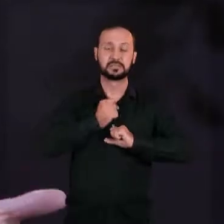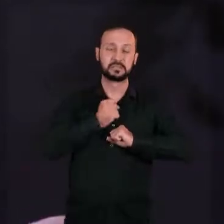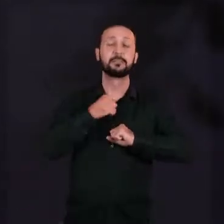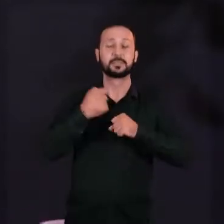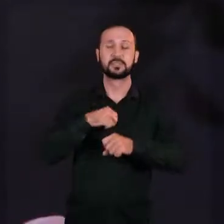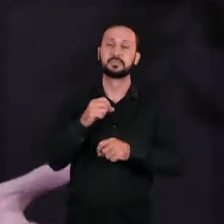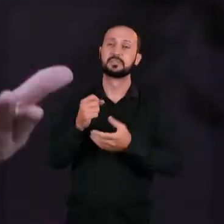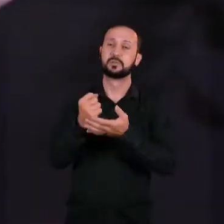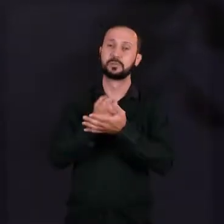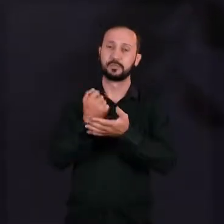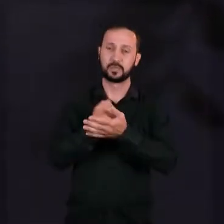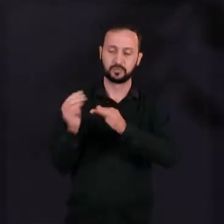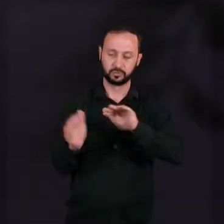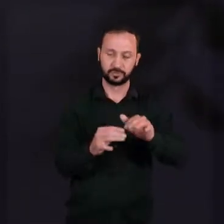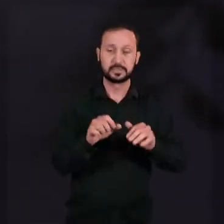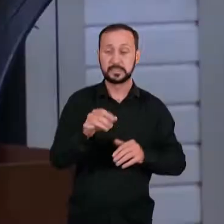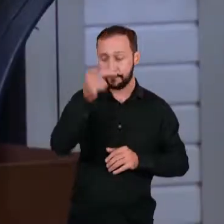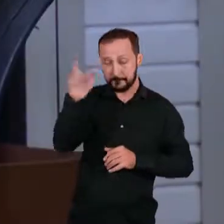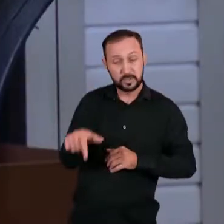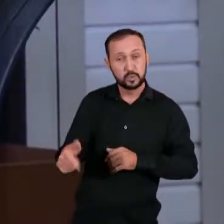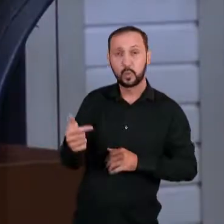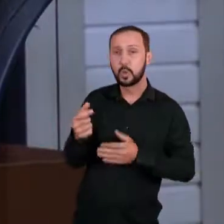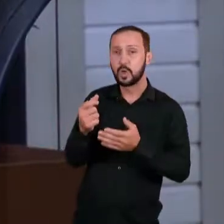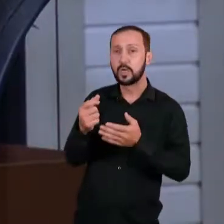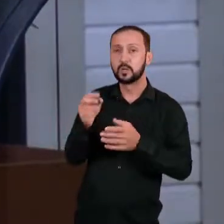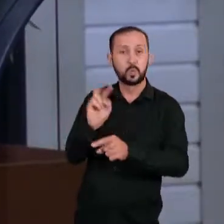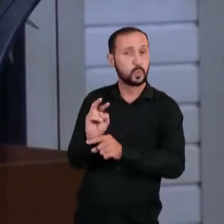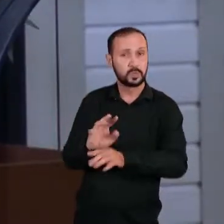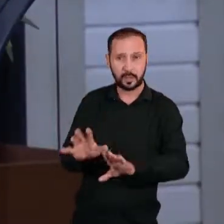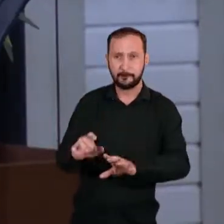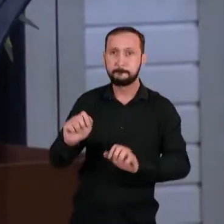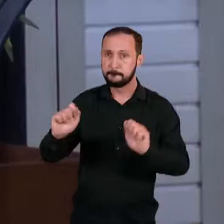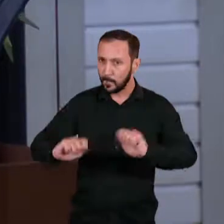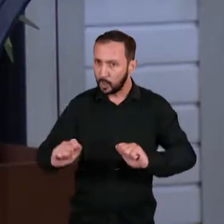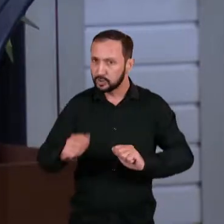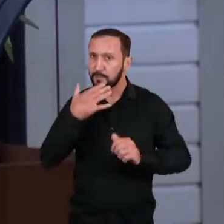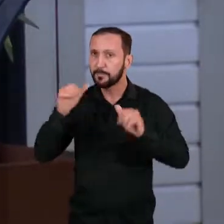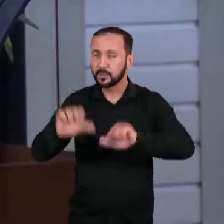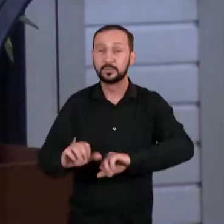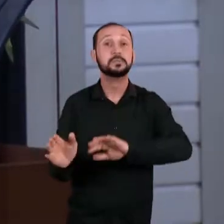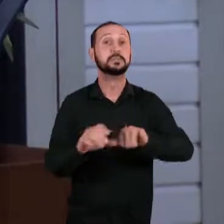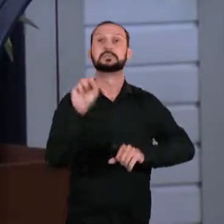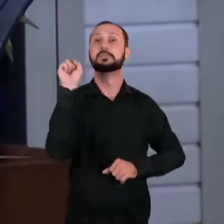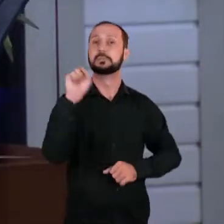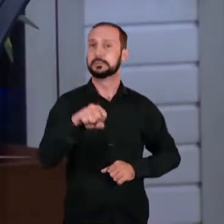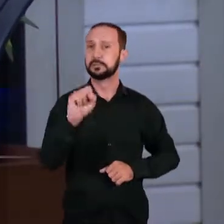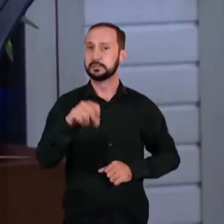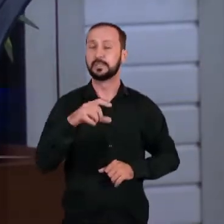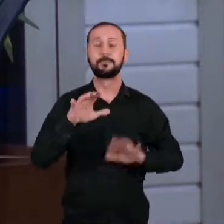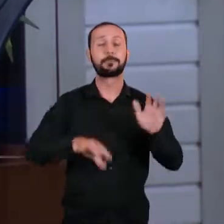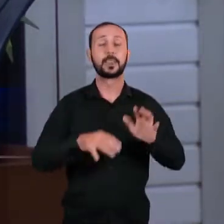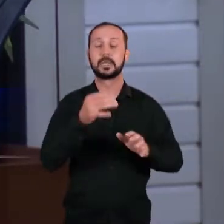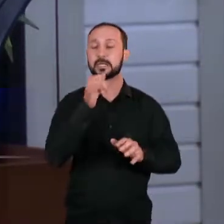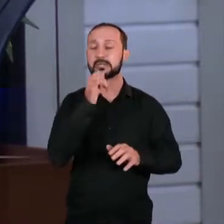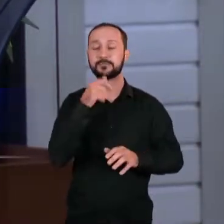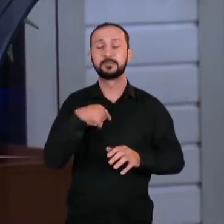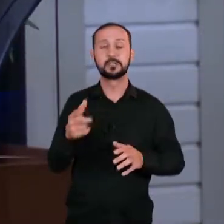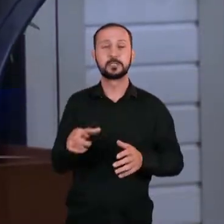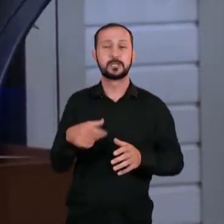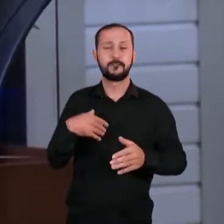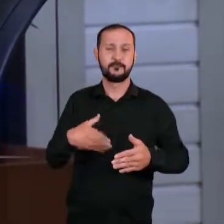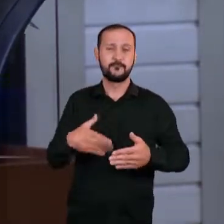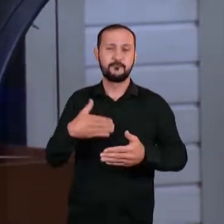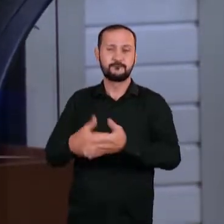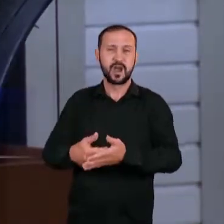Quem não trata pode piorar. Pode piorar e o paciente pode ficar incapaz para executar aquele trabalho. Então,